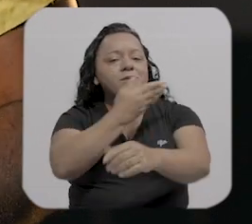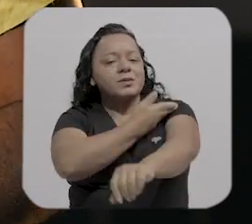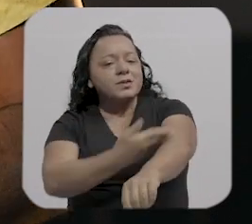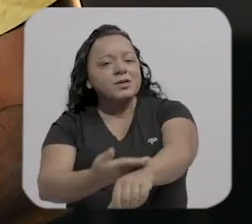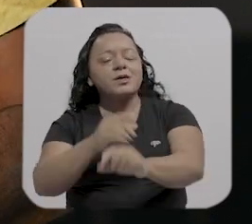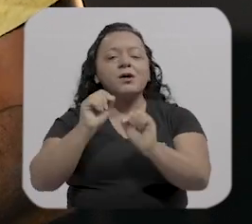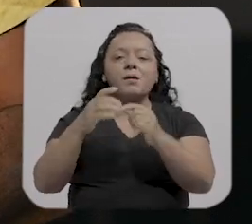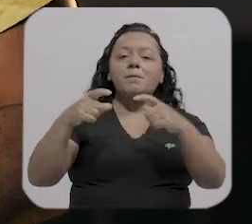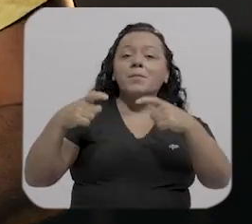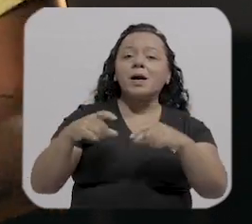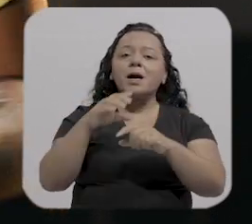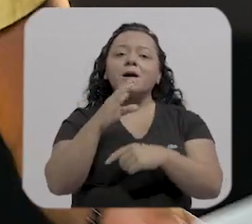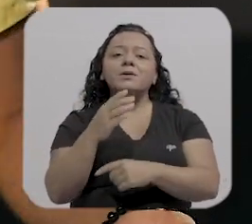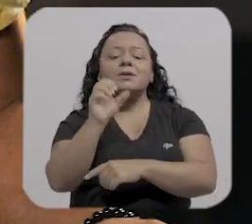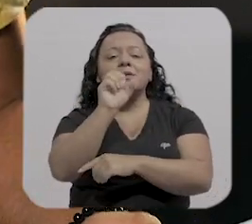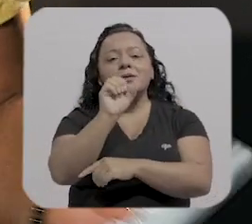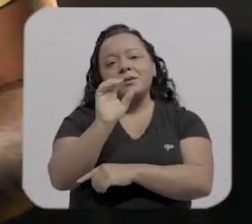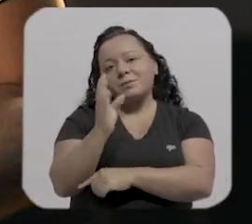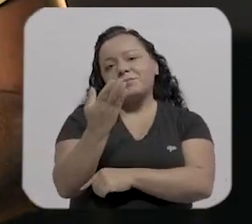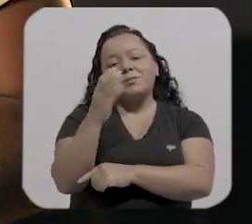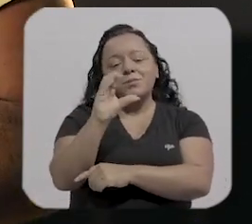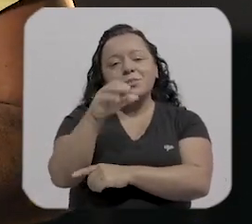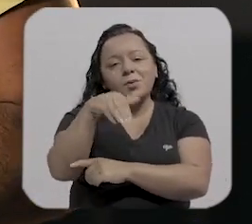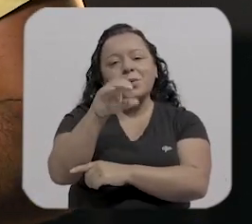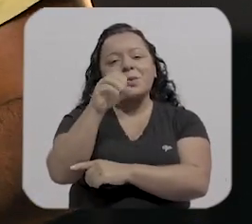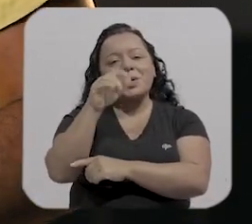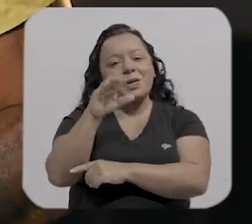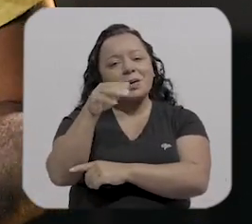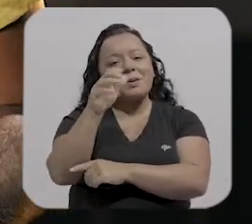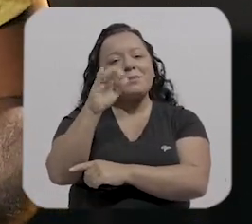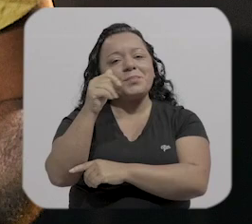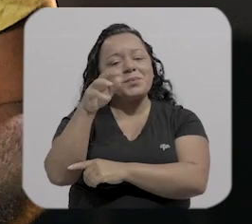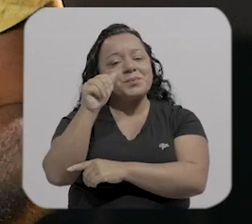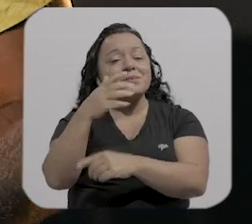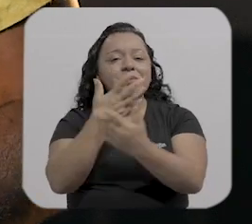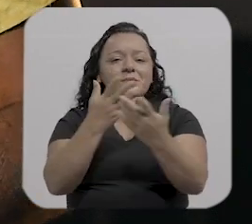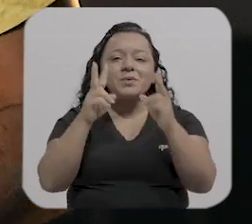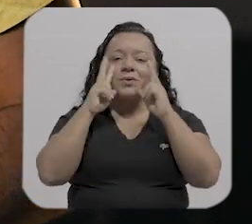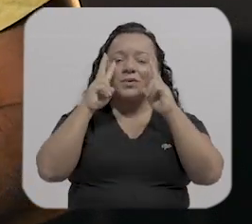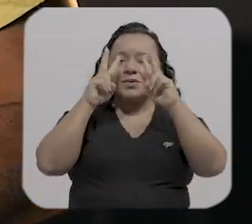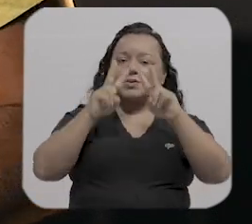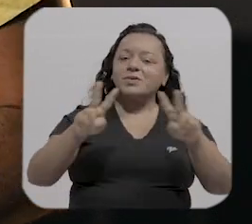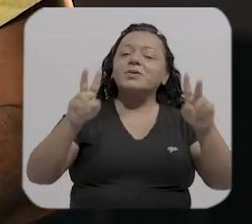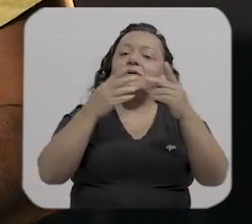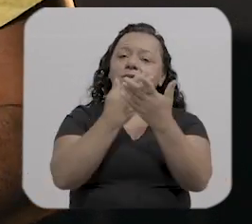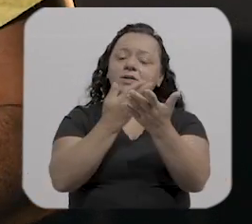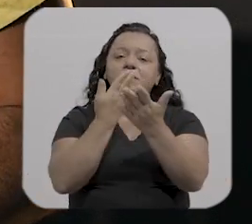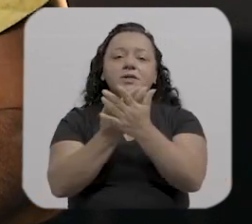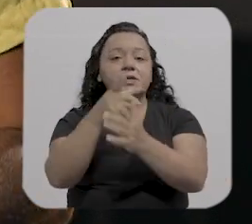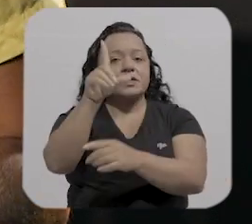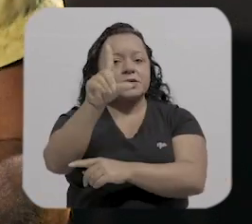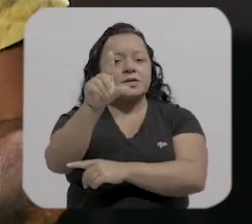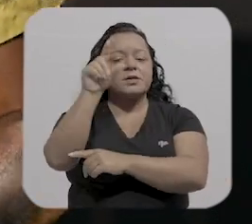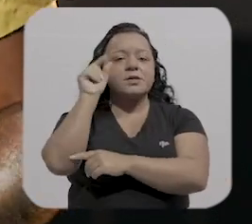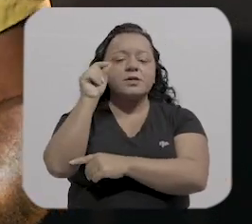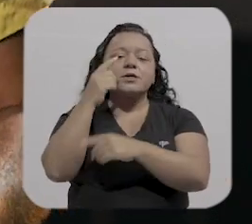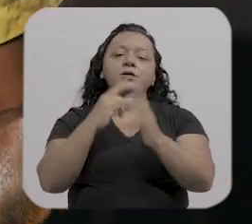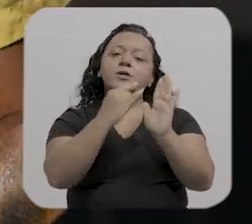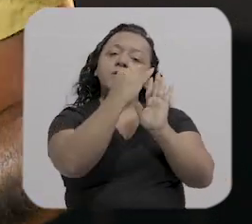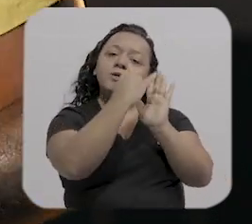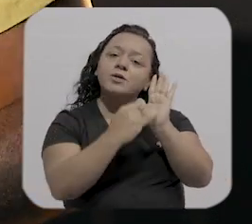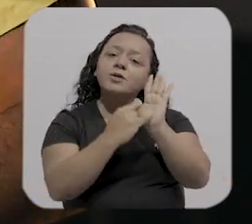Santa Bárbara, filho de ferroviário e professora. Acreditando na potência do seu olhar, decide